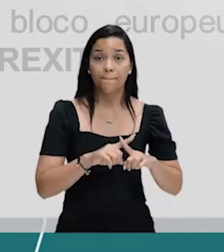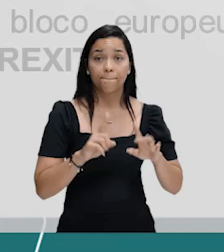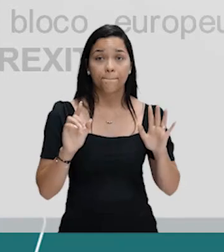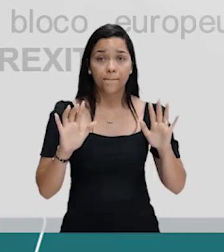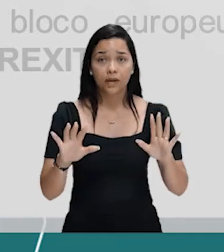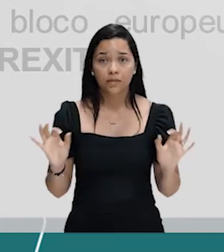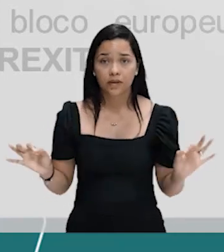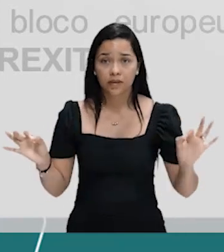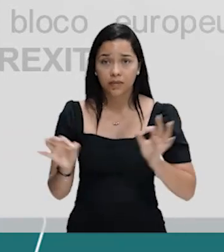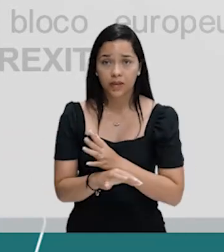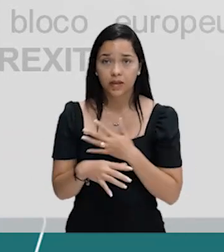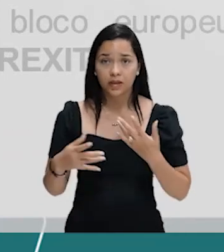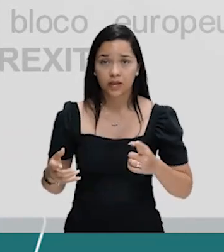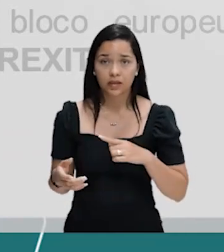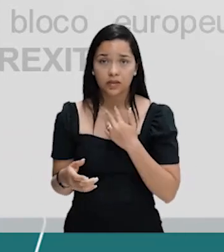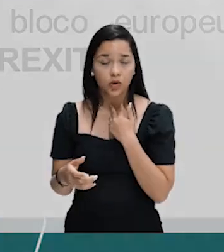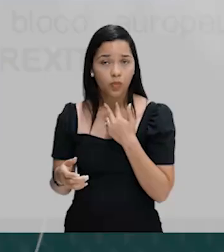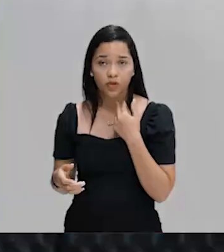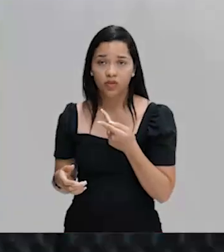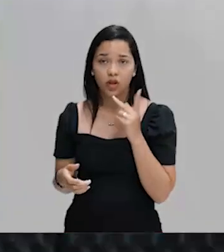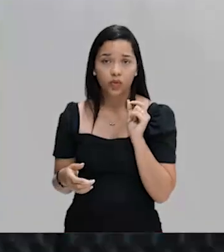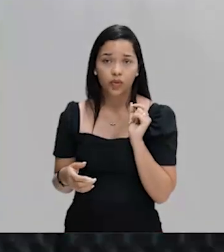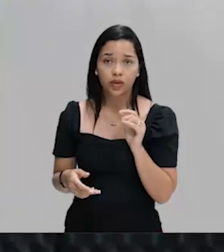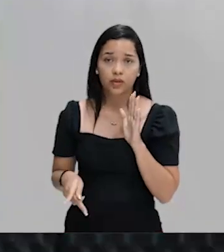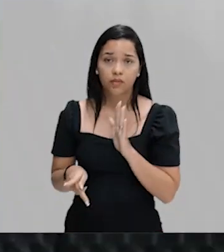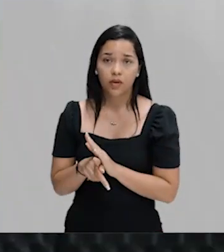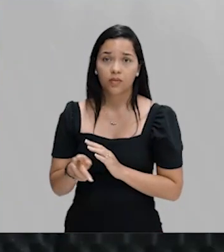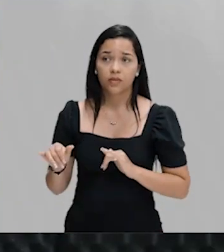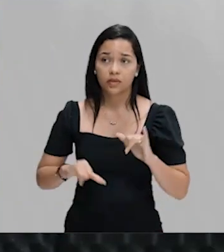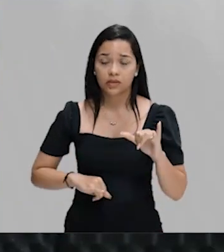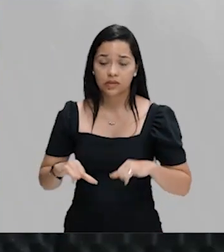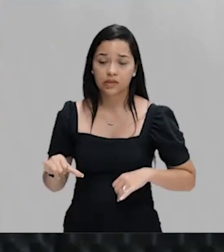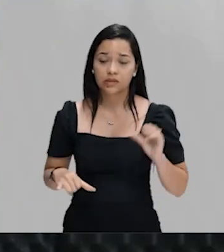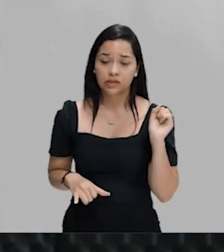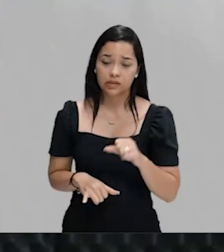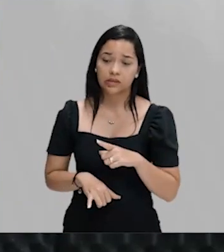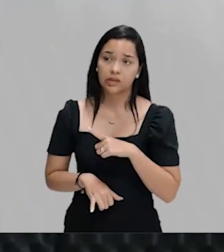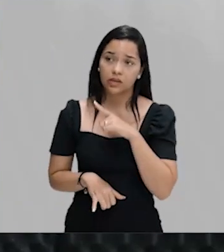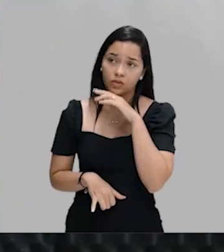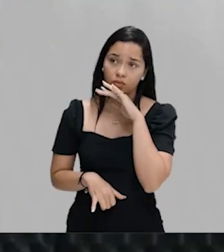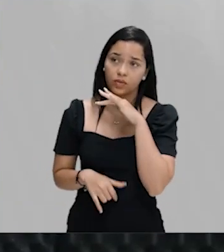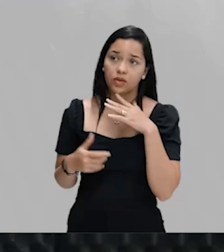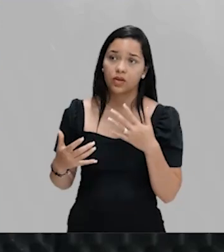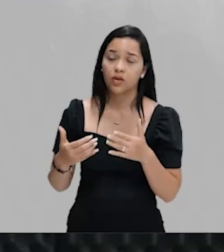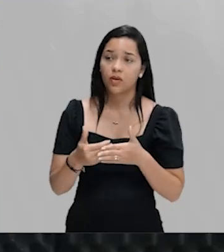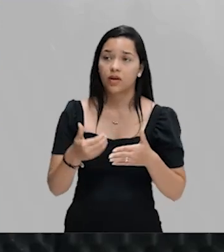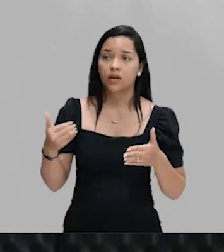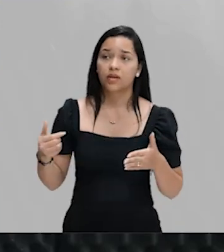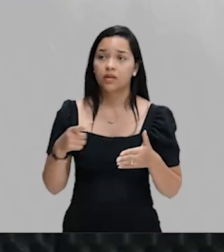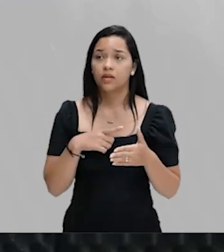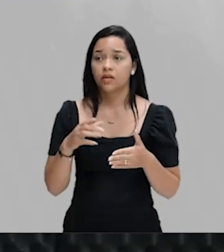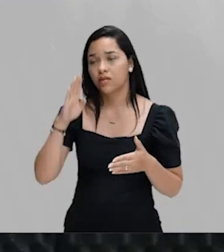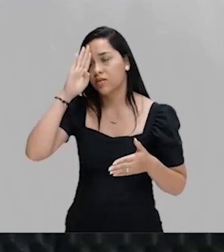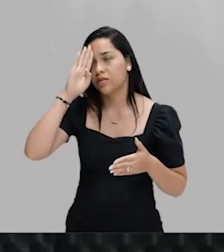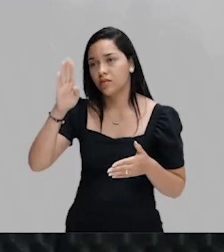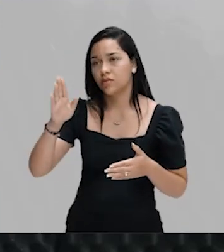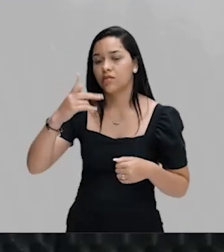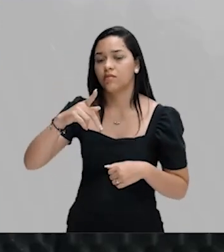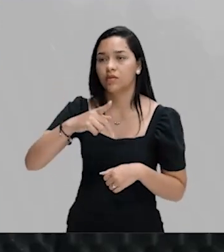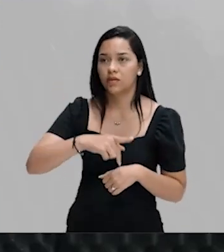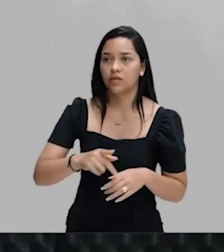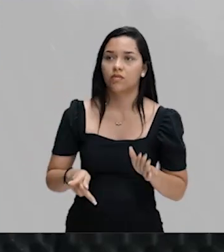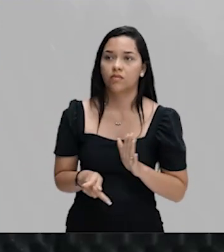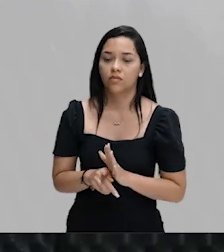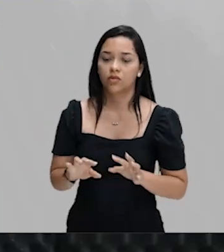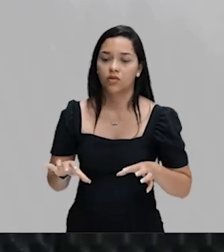Mas, para finalizar, a gente não pode deixar de falar que a União Europeia ela sofreu um grande abalo recente, tá? Com a saída de um dos principais países